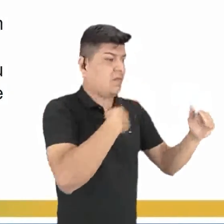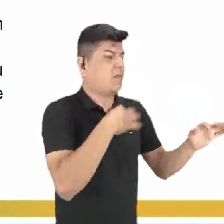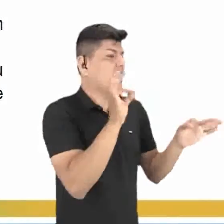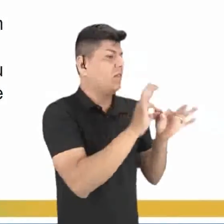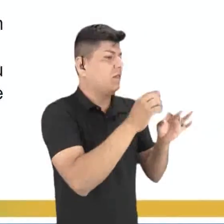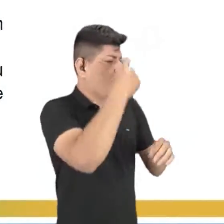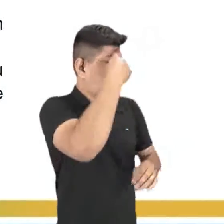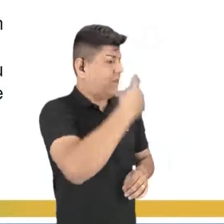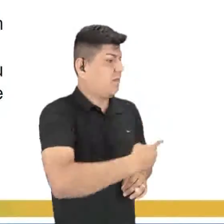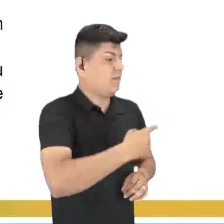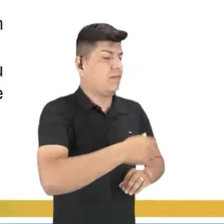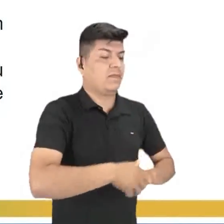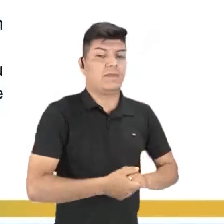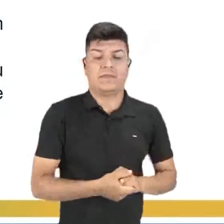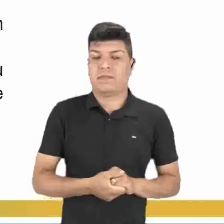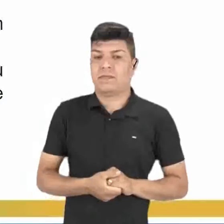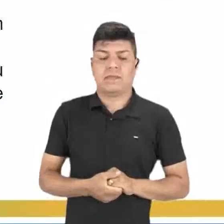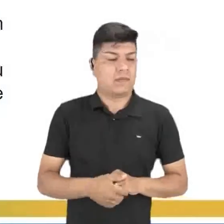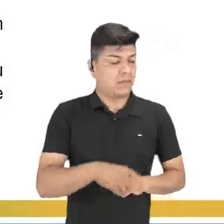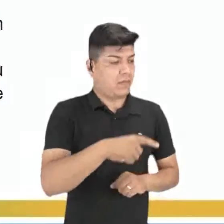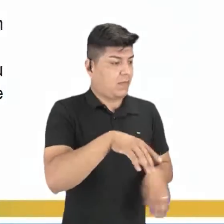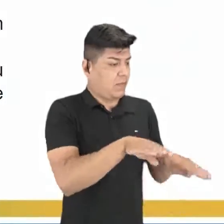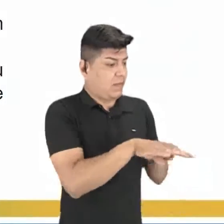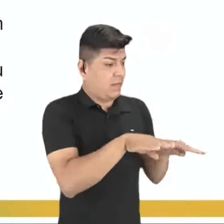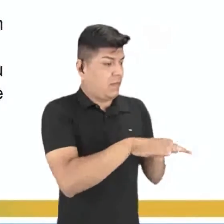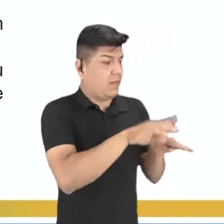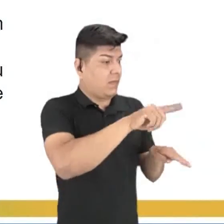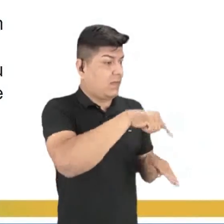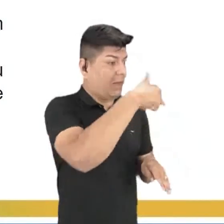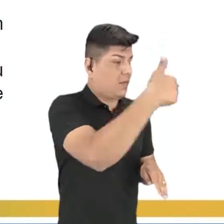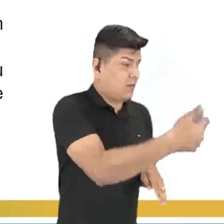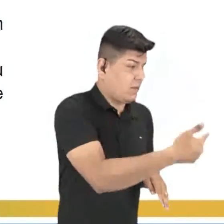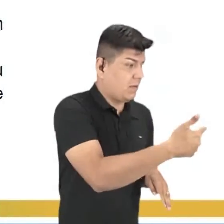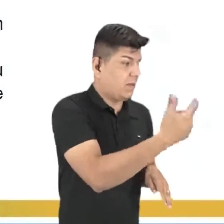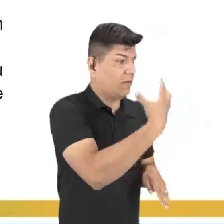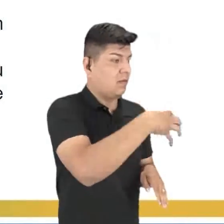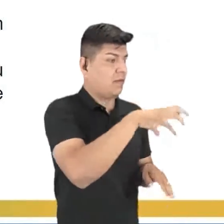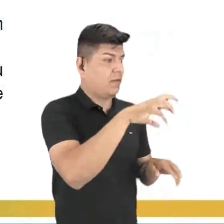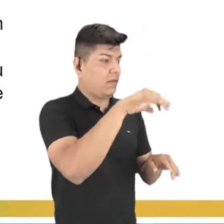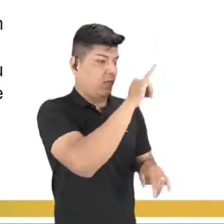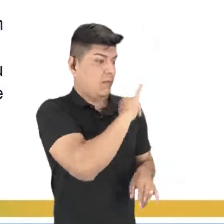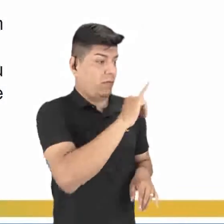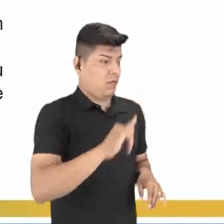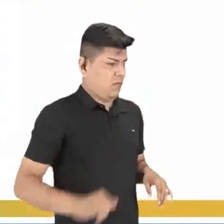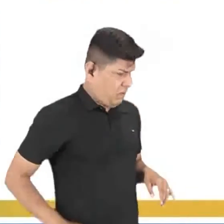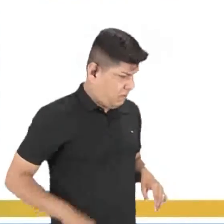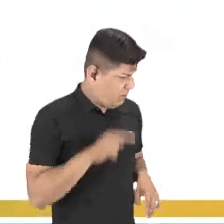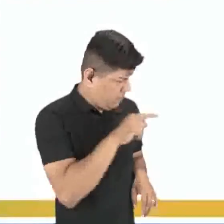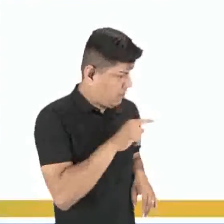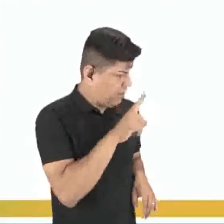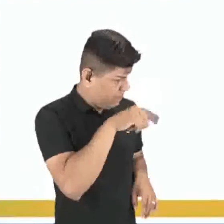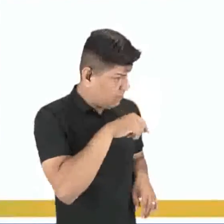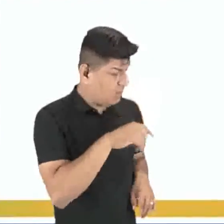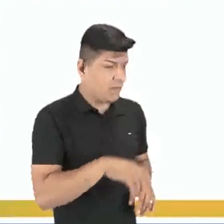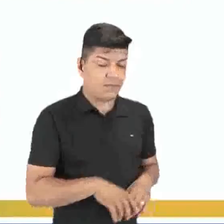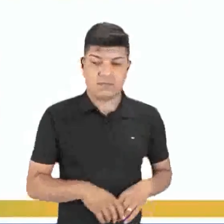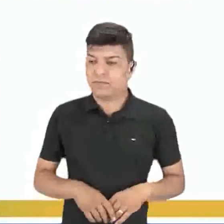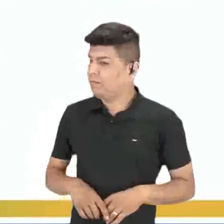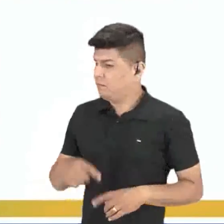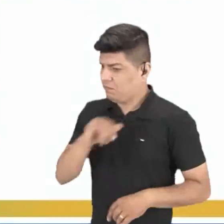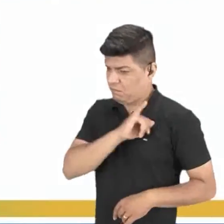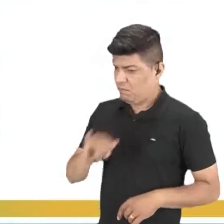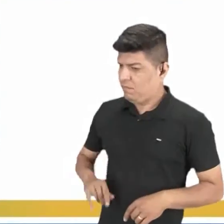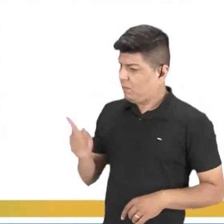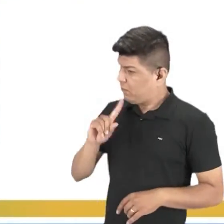faço e mando. Também os batedores vão adiante do imperador. Você é imperador? Não